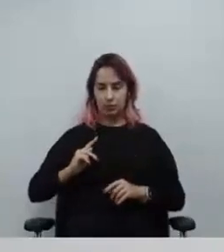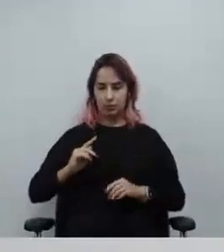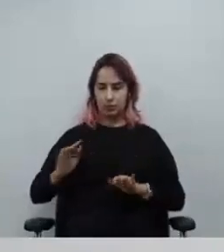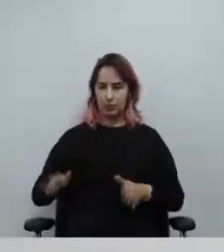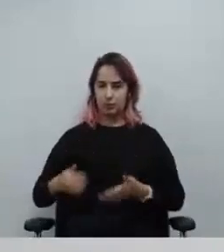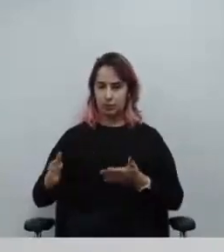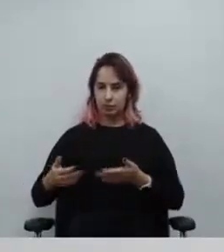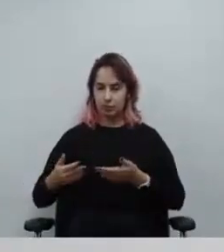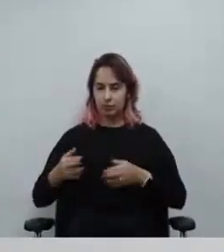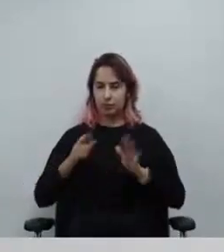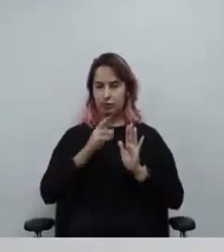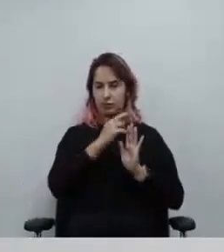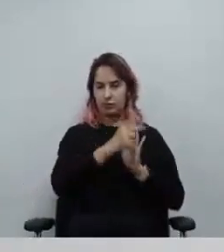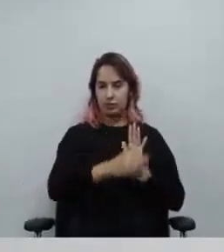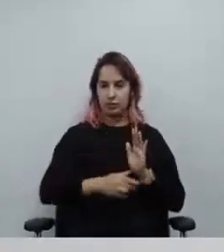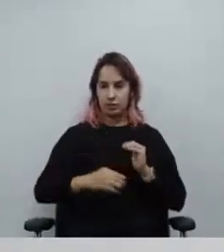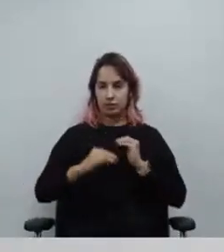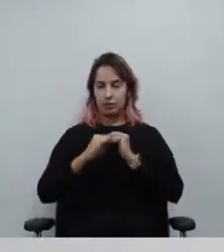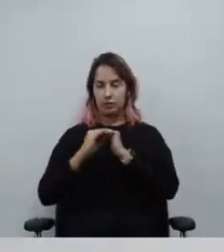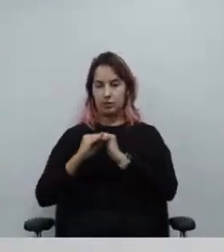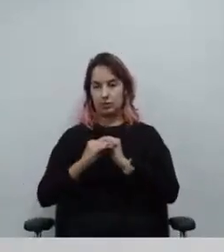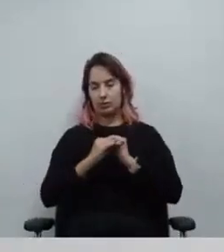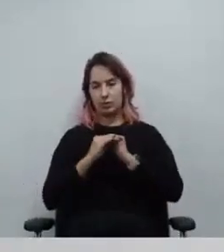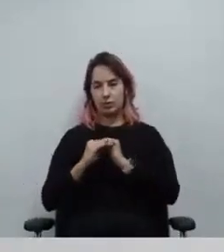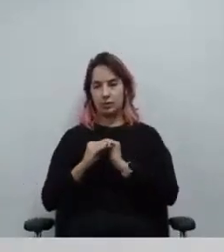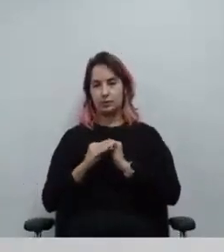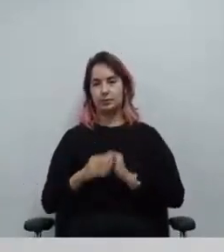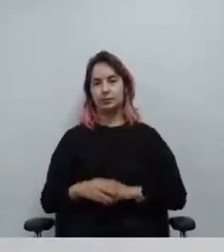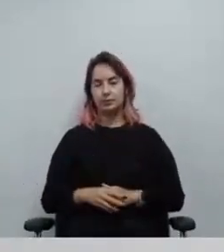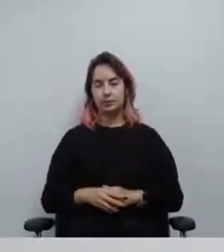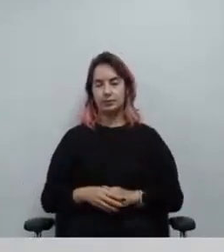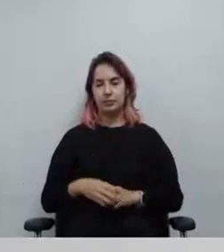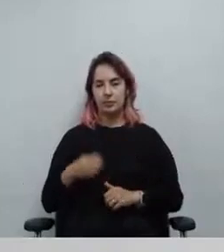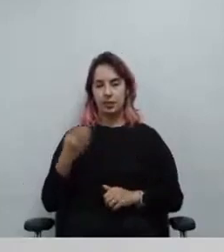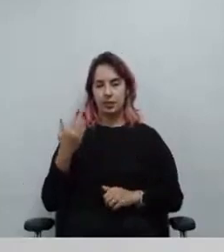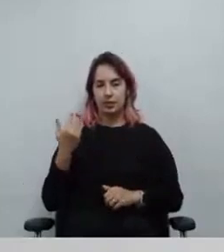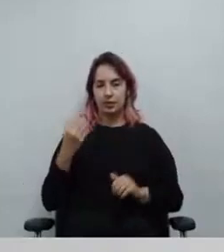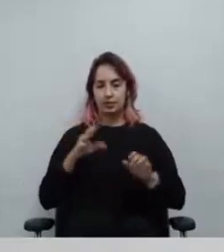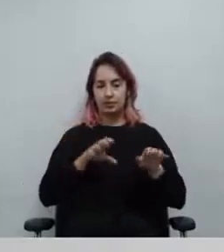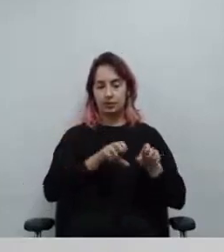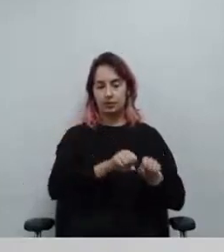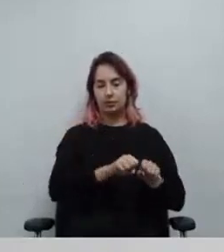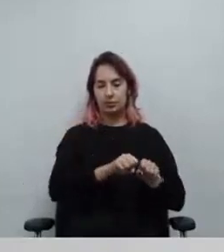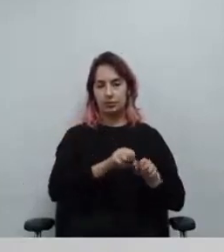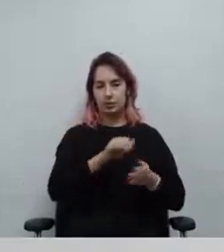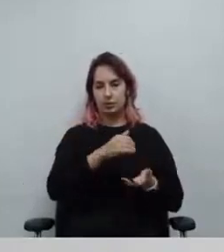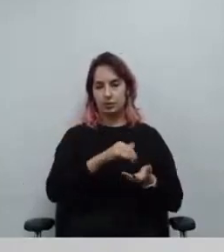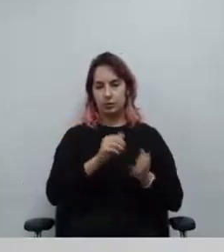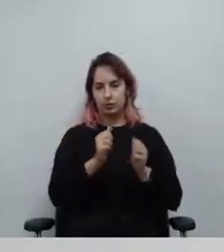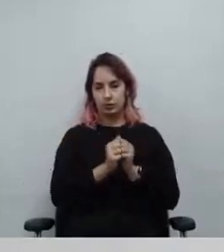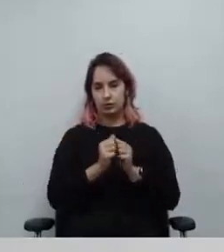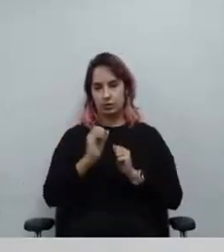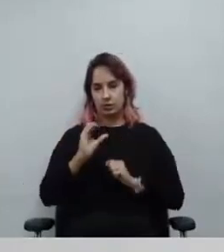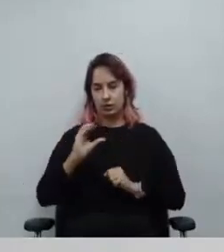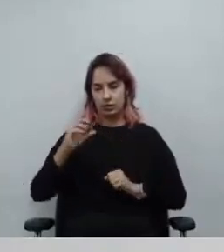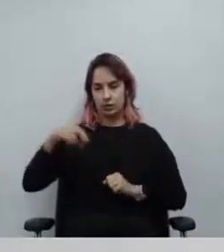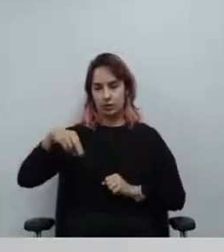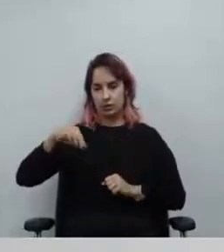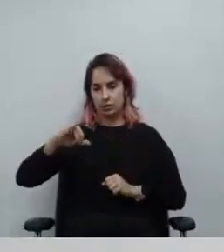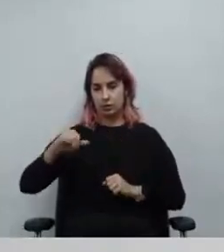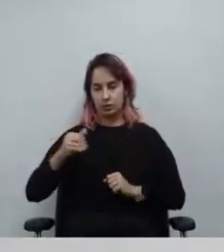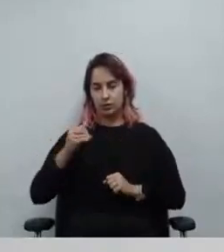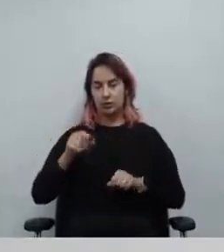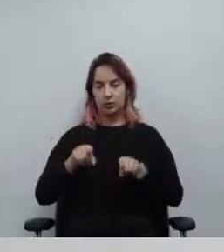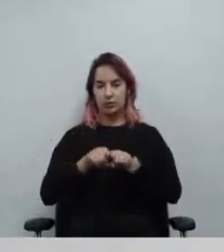diversidade, igualdade racial. Ela esteve, né, antes de ocupar a secretaria junto do CNJ, trabalhando também em uma agenda